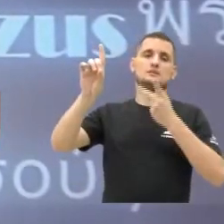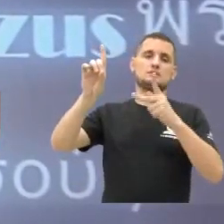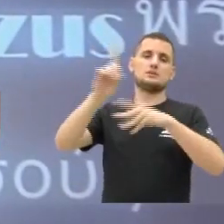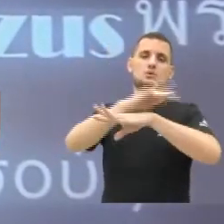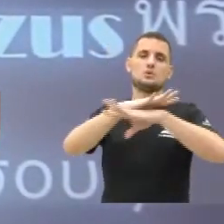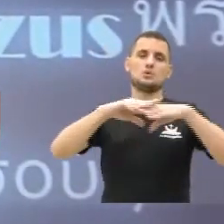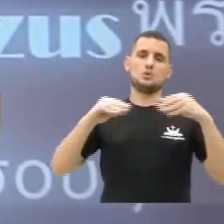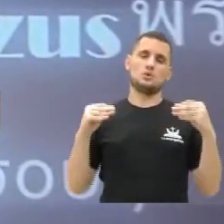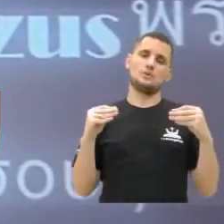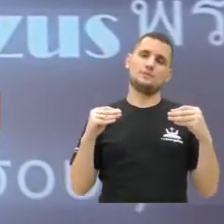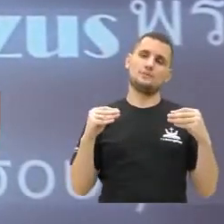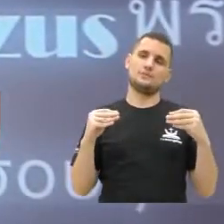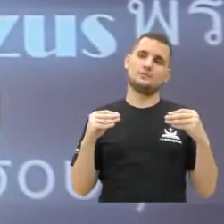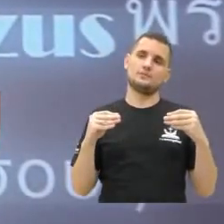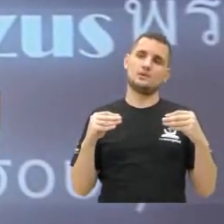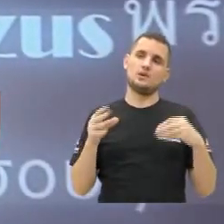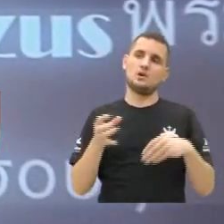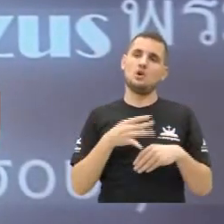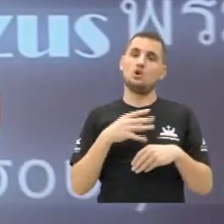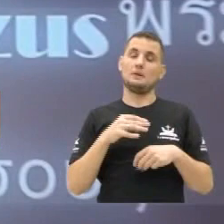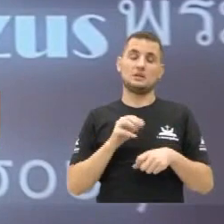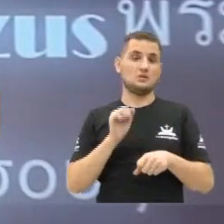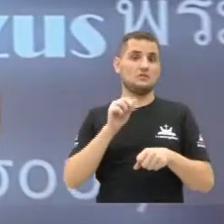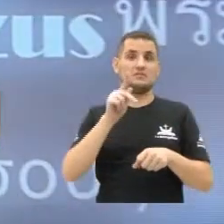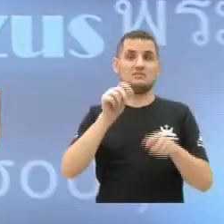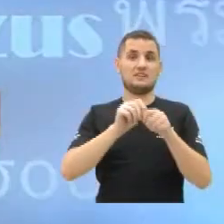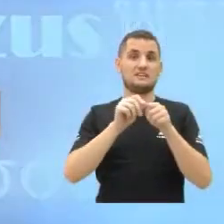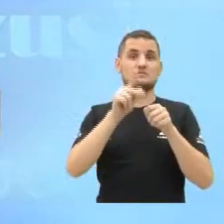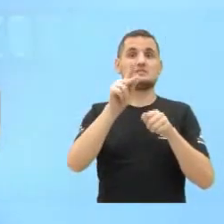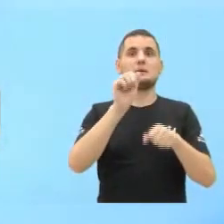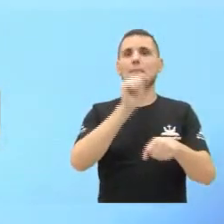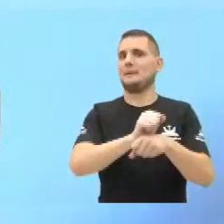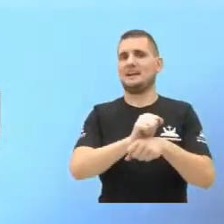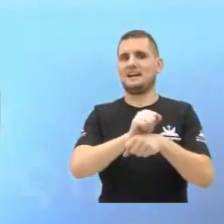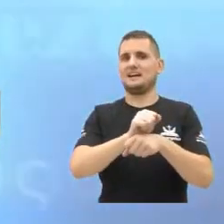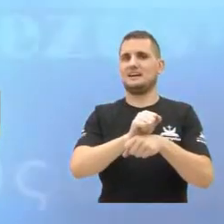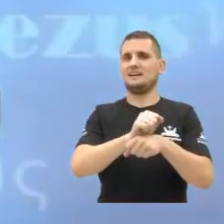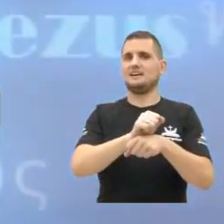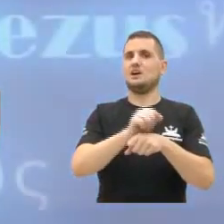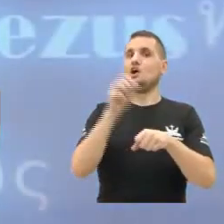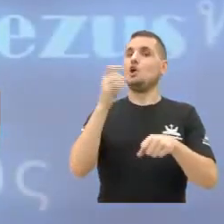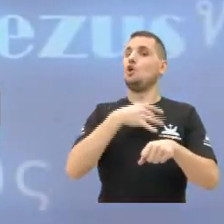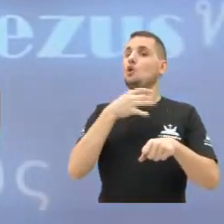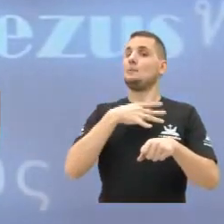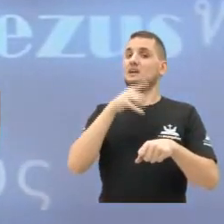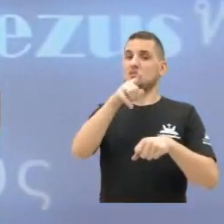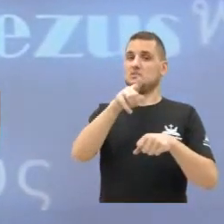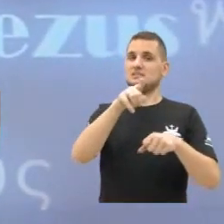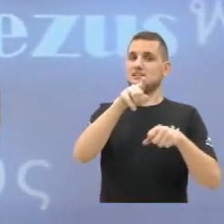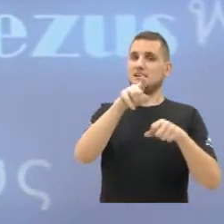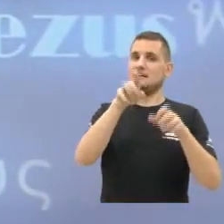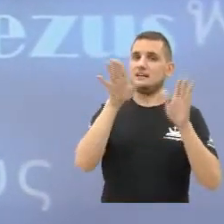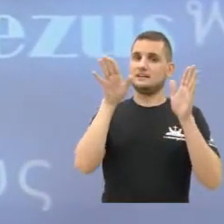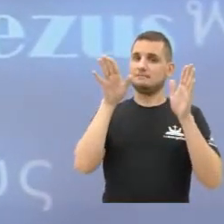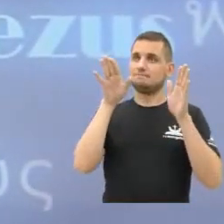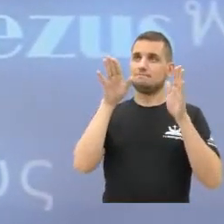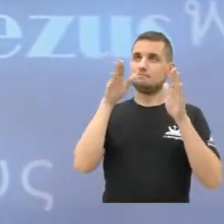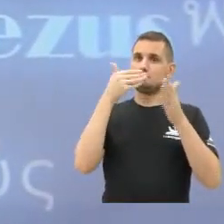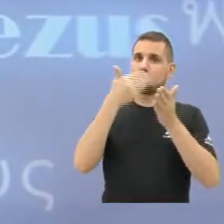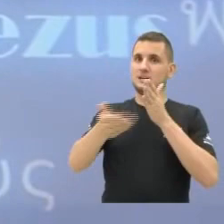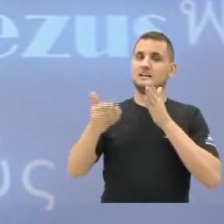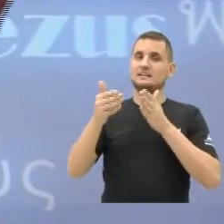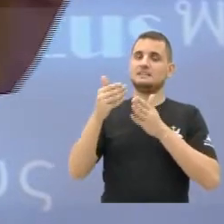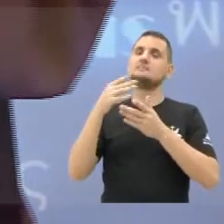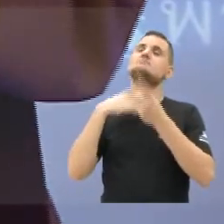paralisa. O medo não deixa você fazer a vontade de Deus, como tão bem a gente ouviu.